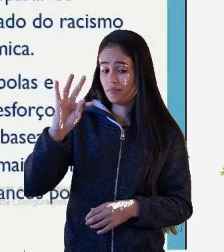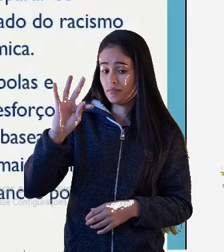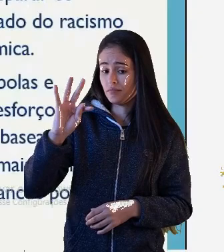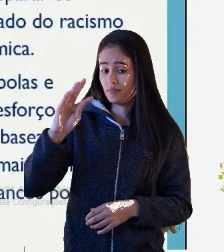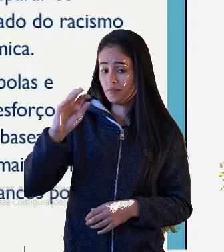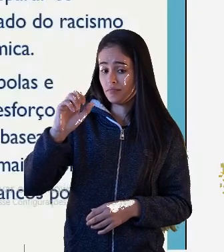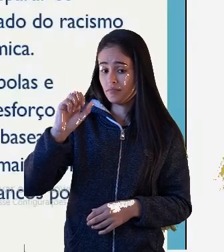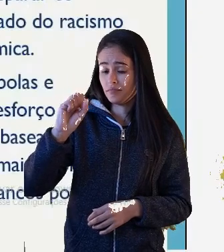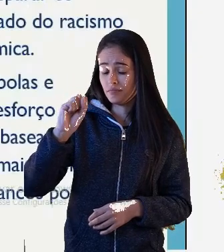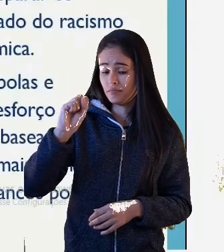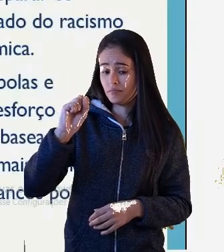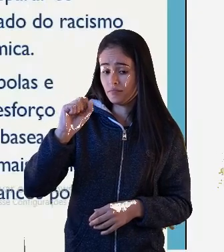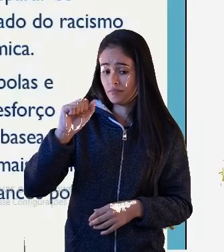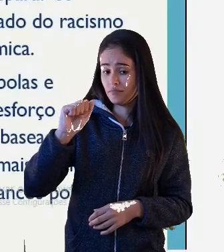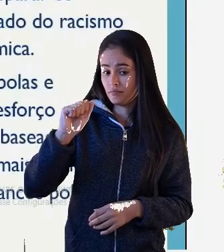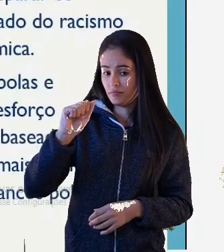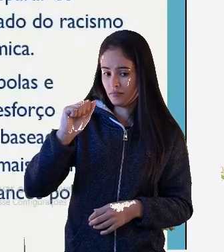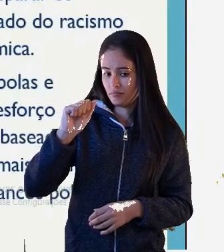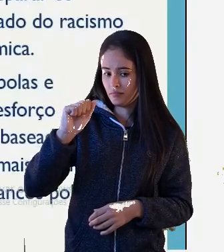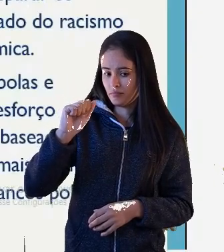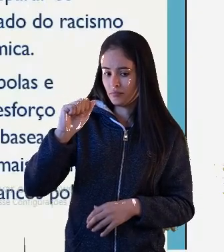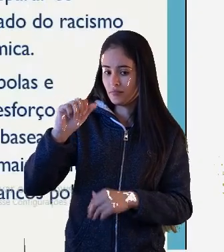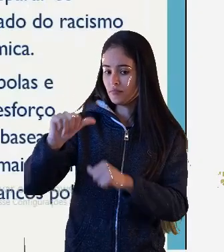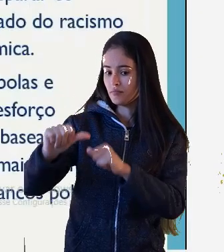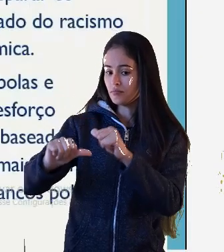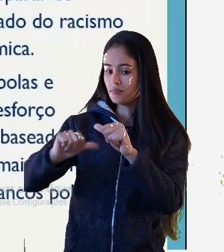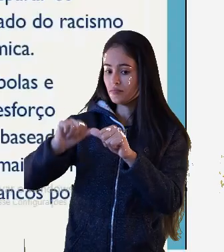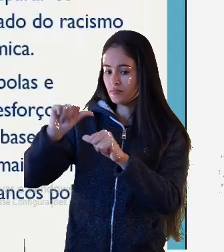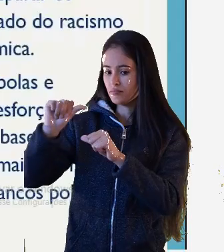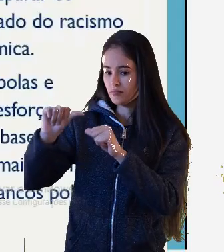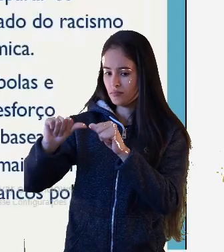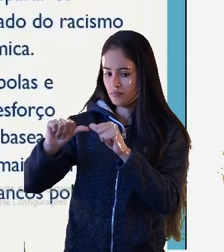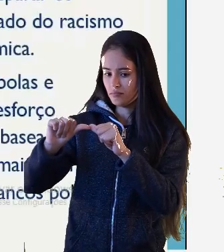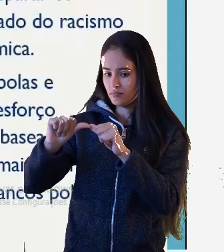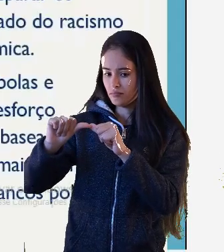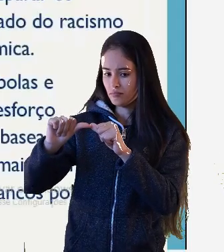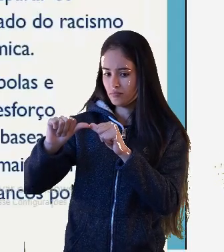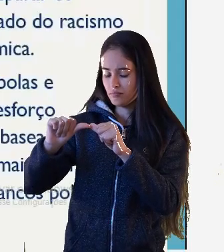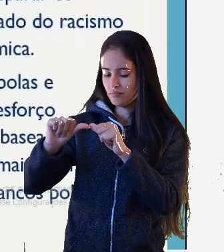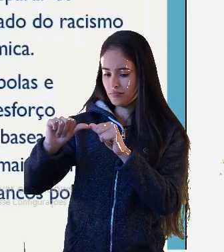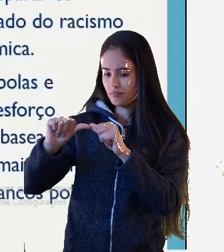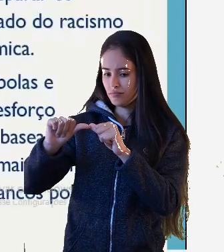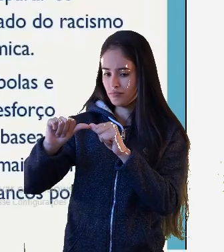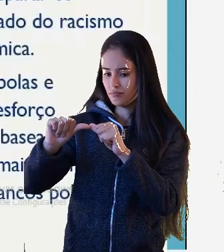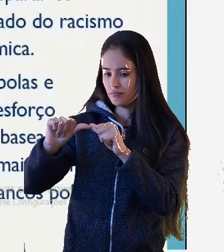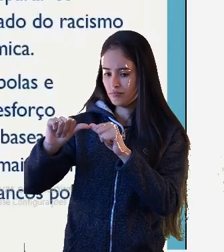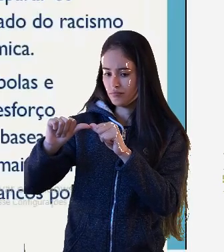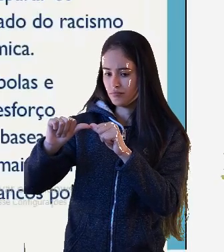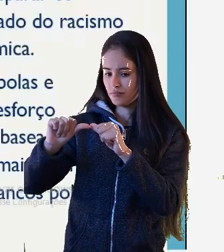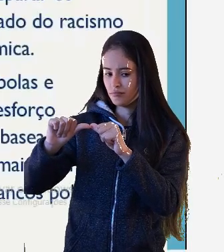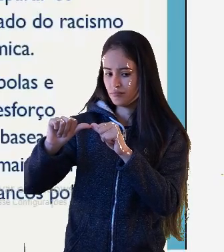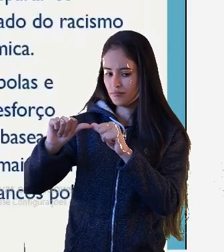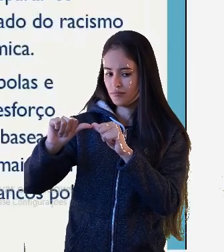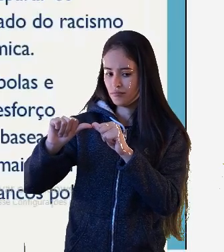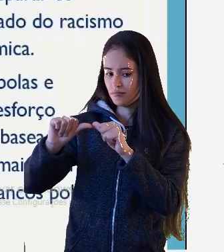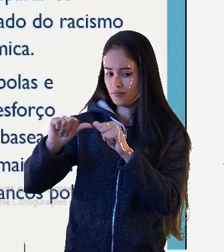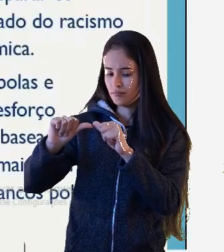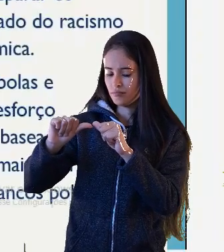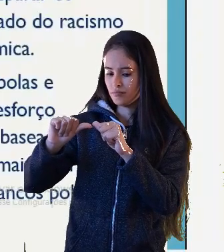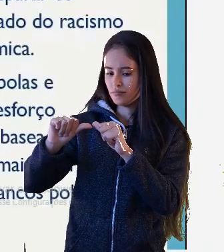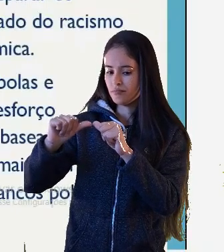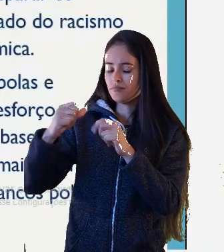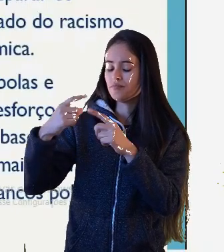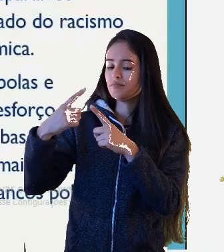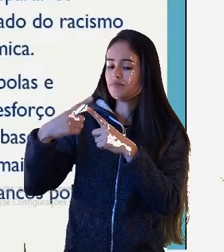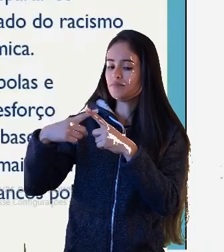no IFMG, no Instituto Federal, onde eu trabalho, né, que no sul de Minas tem também o nosso, né, o irmãozinho aí, a